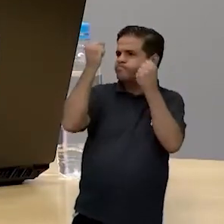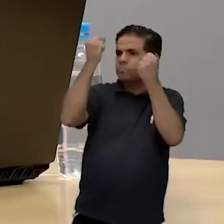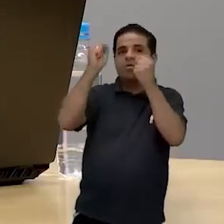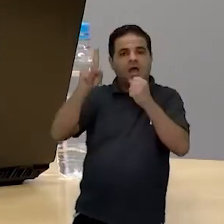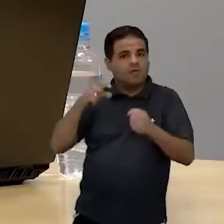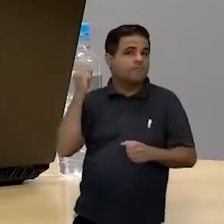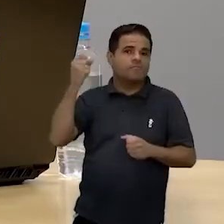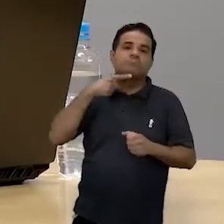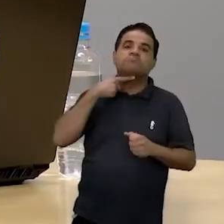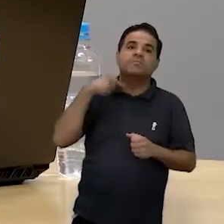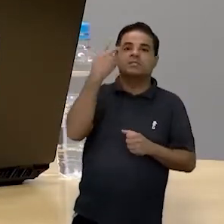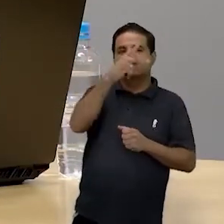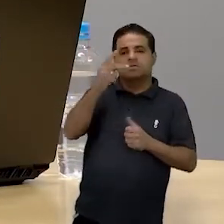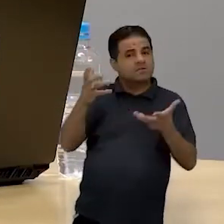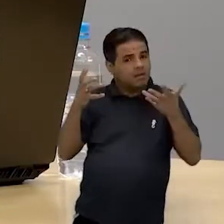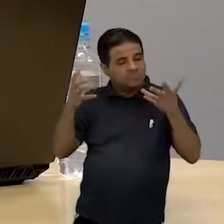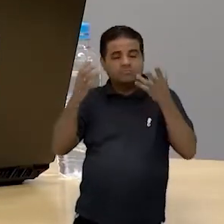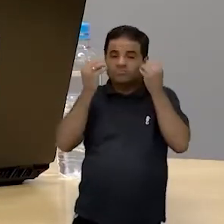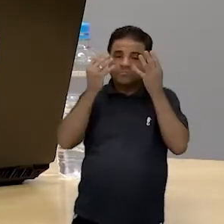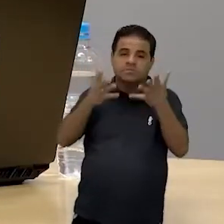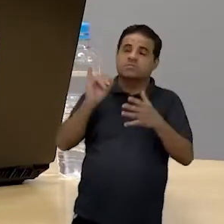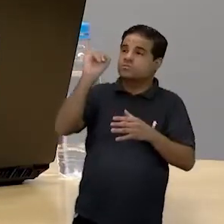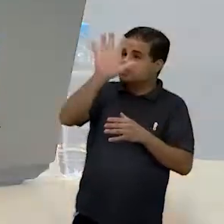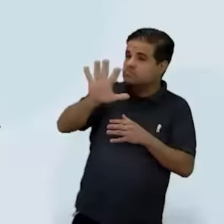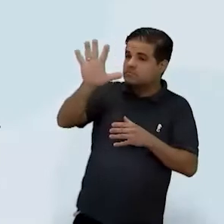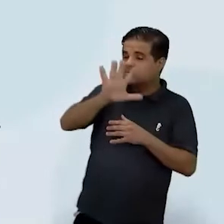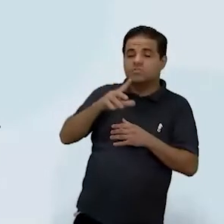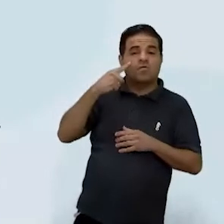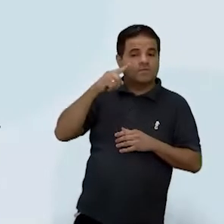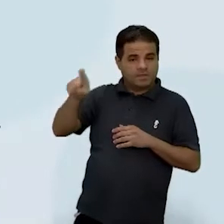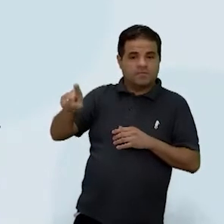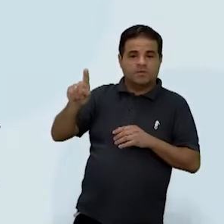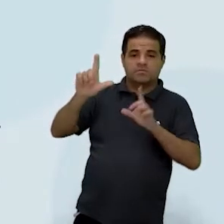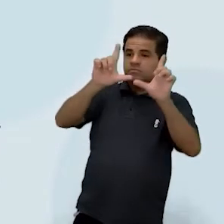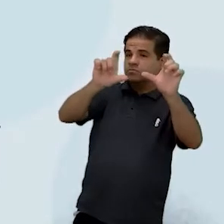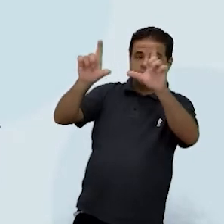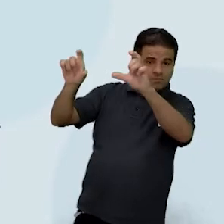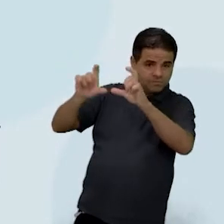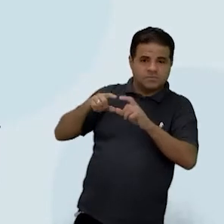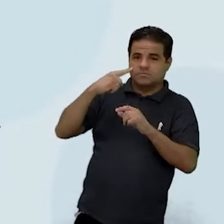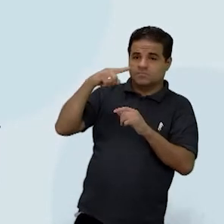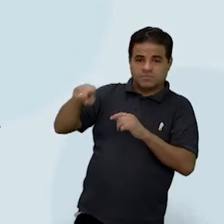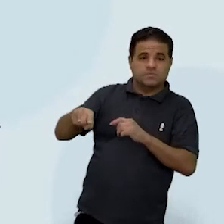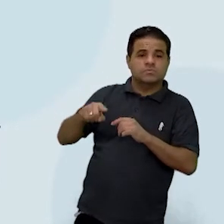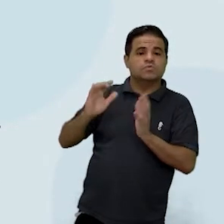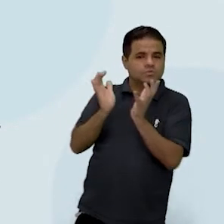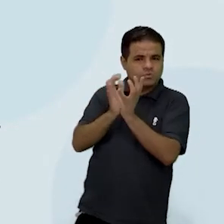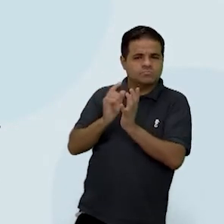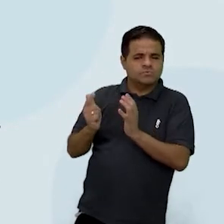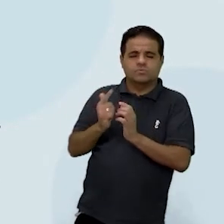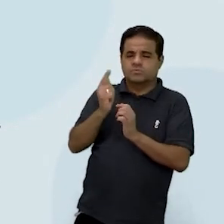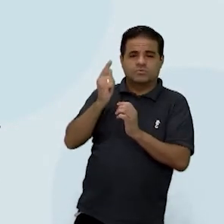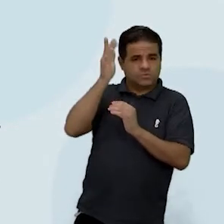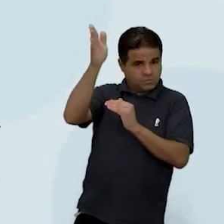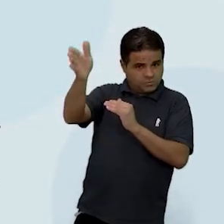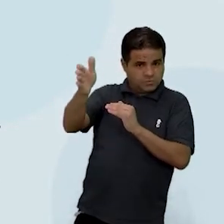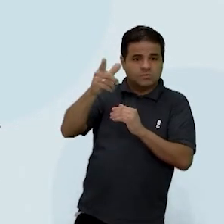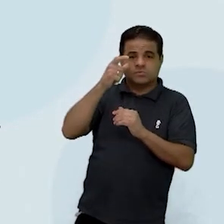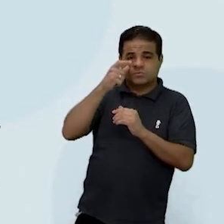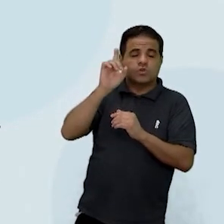muito forte, né? Então olha aí a imagem para vocês, as imagens, né? Dos astronautas,